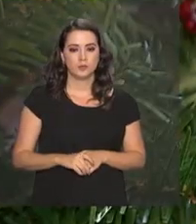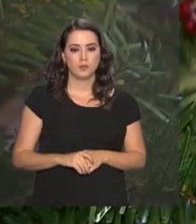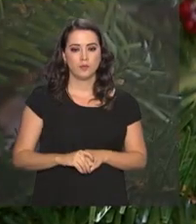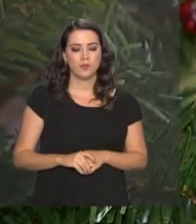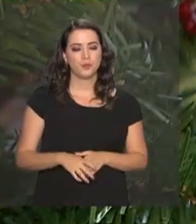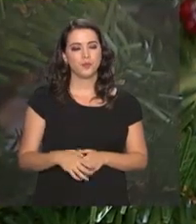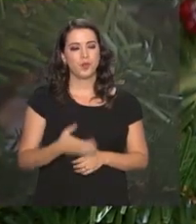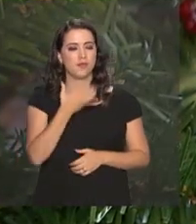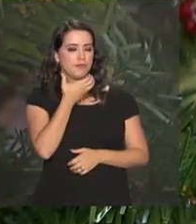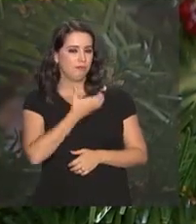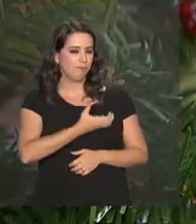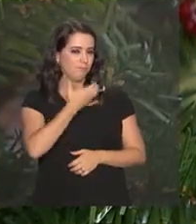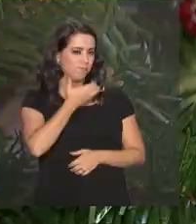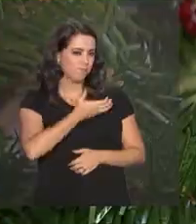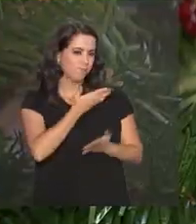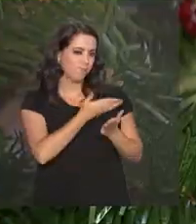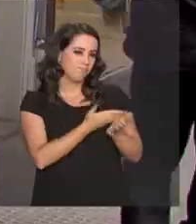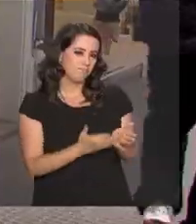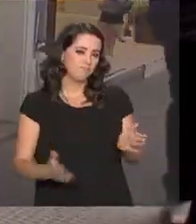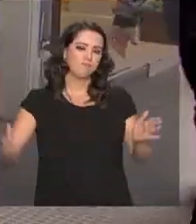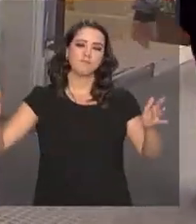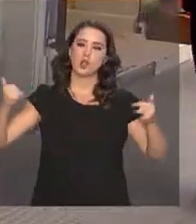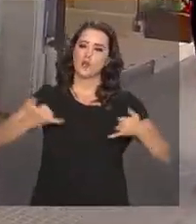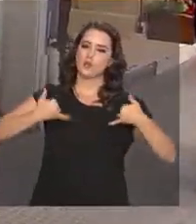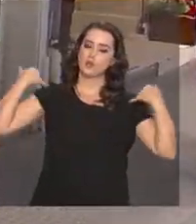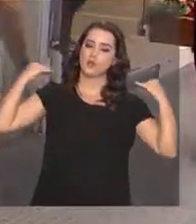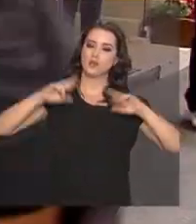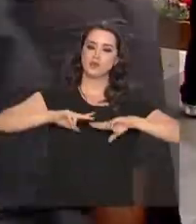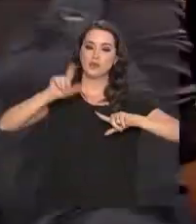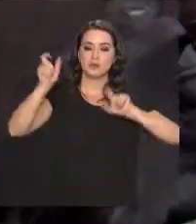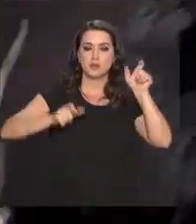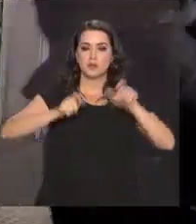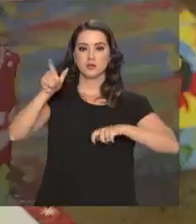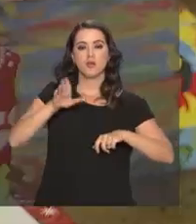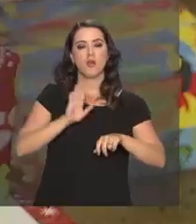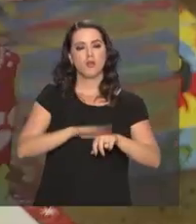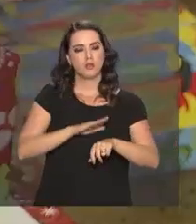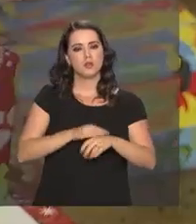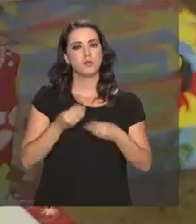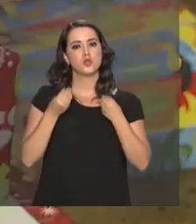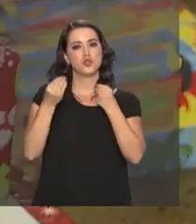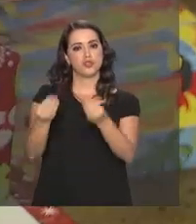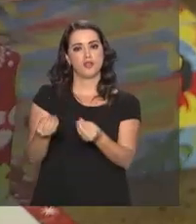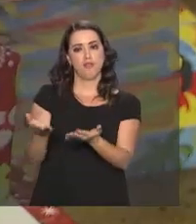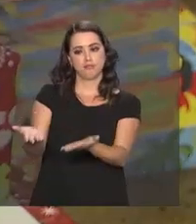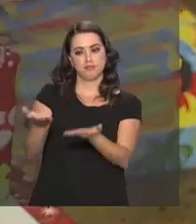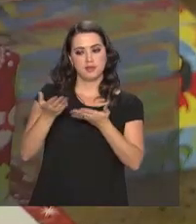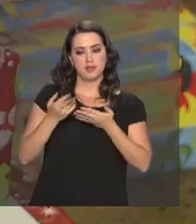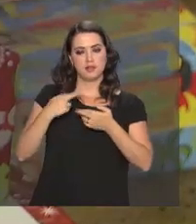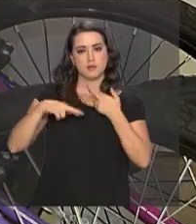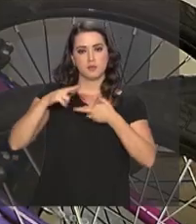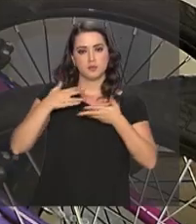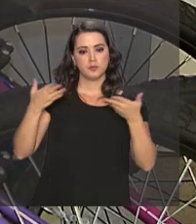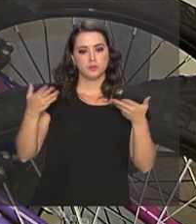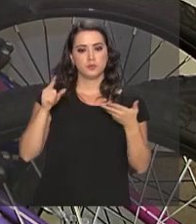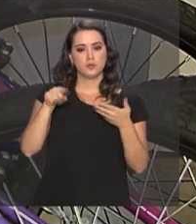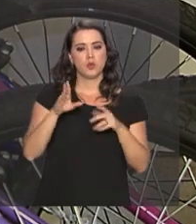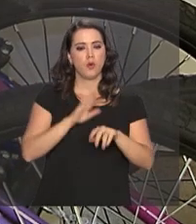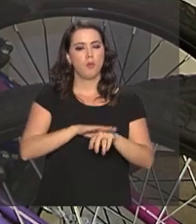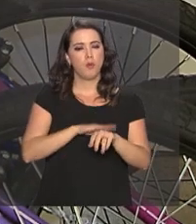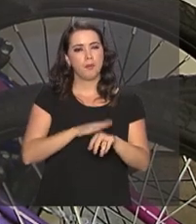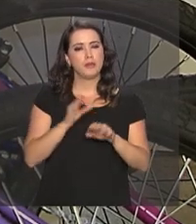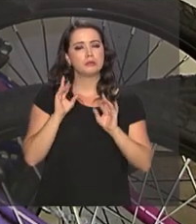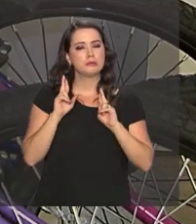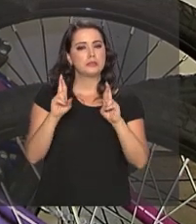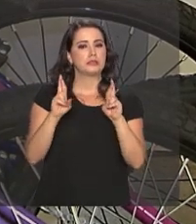natal é tempo de festas e para muitos é tempo de dar e receber presentes um momento